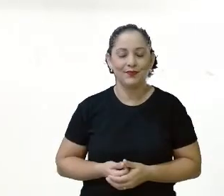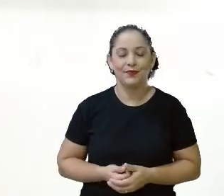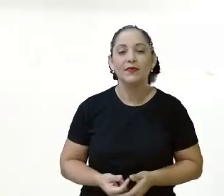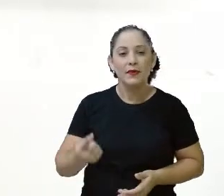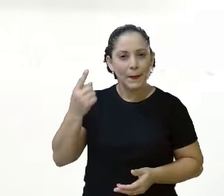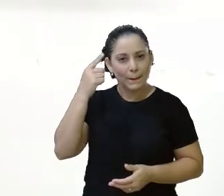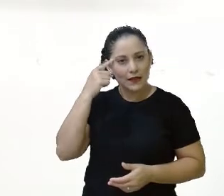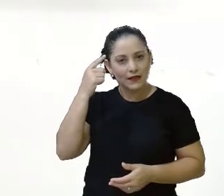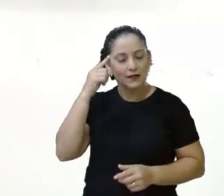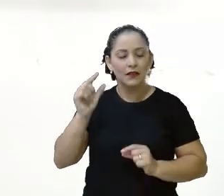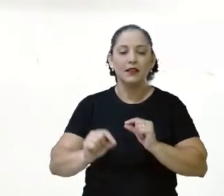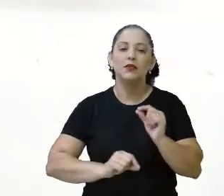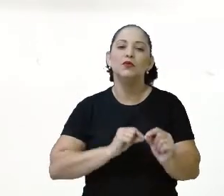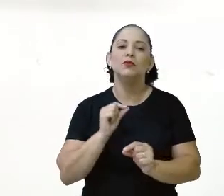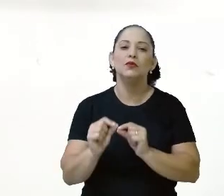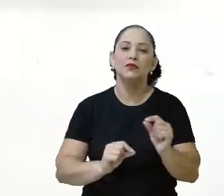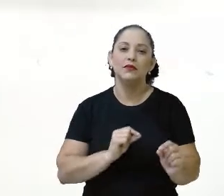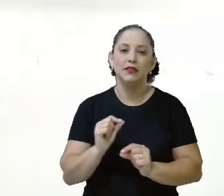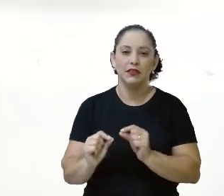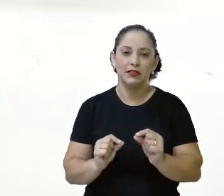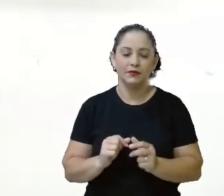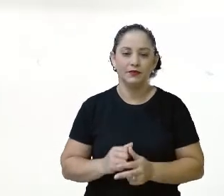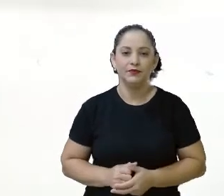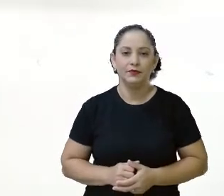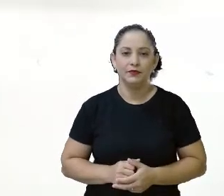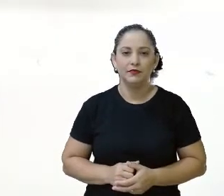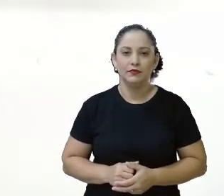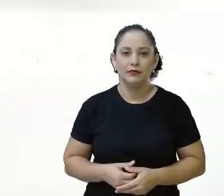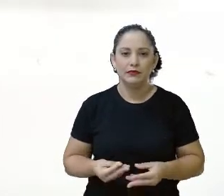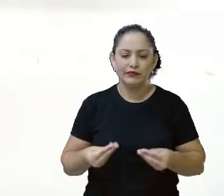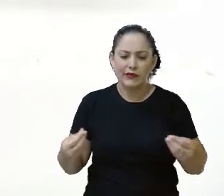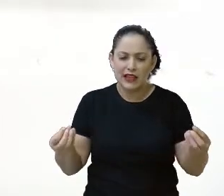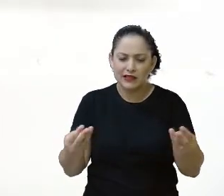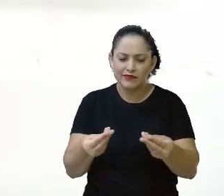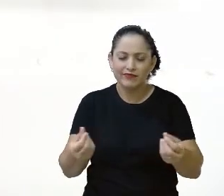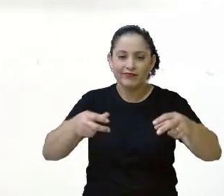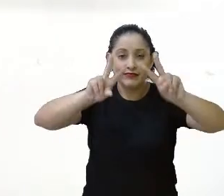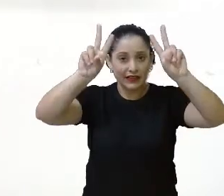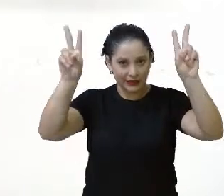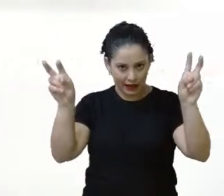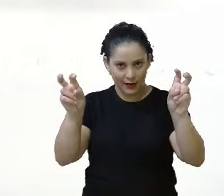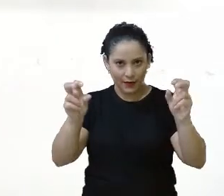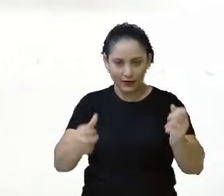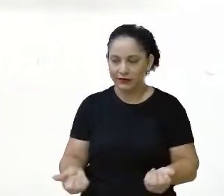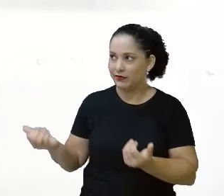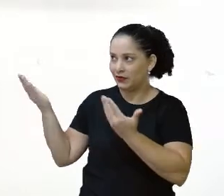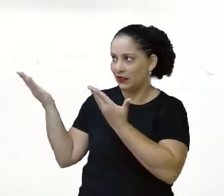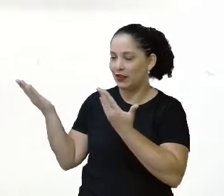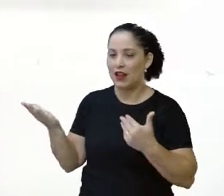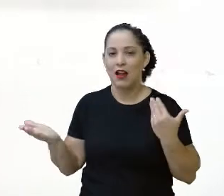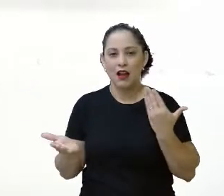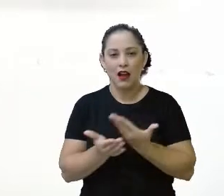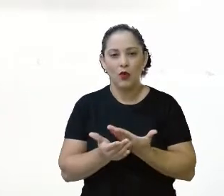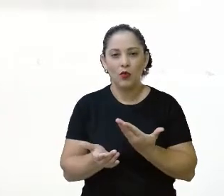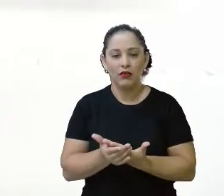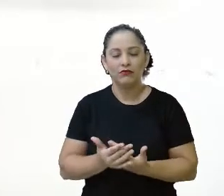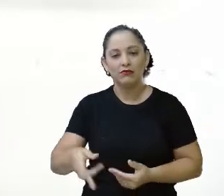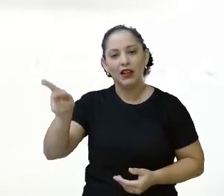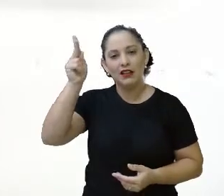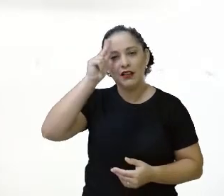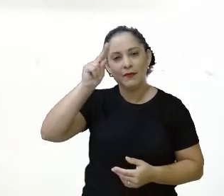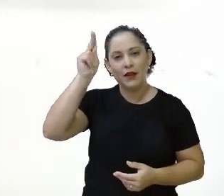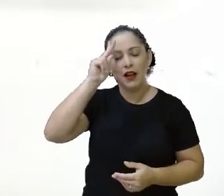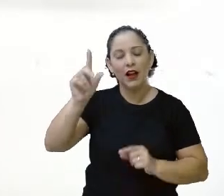pensar então, não é? Pensando neste tema, a gente vai lembrar um pouquinho do que é que a